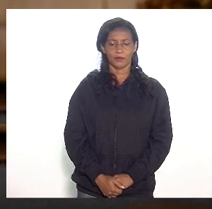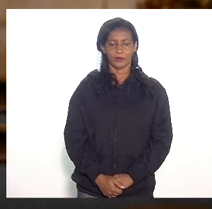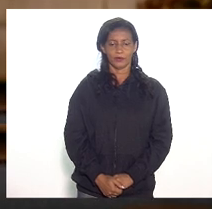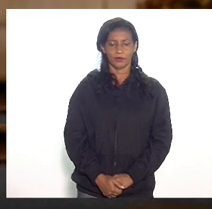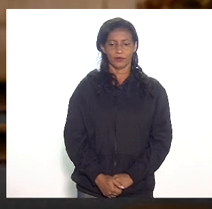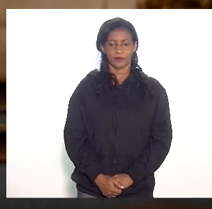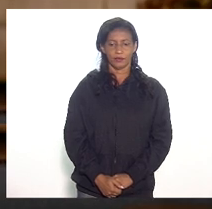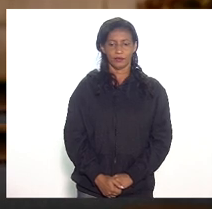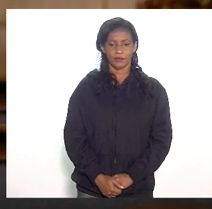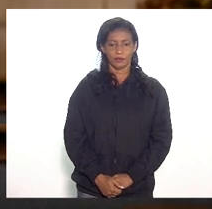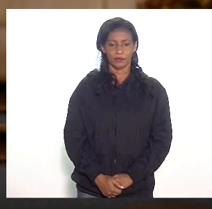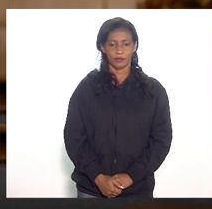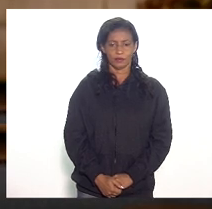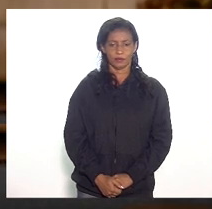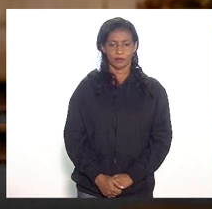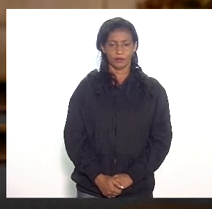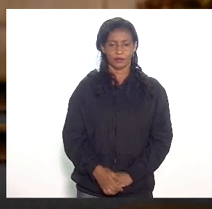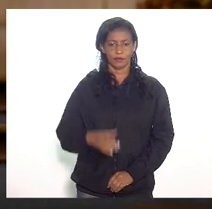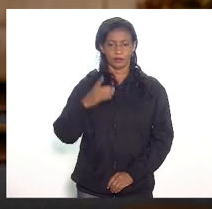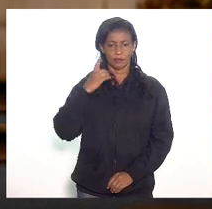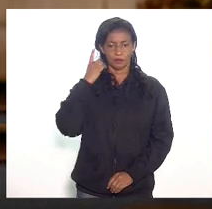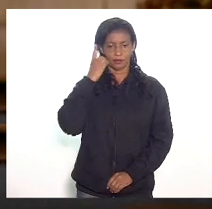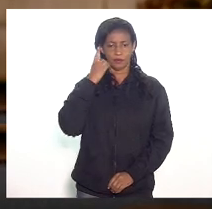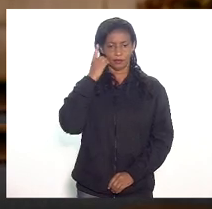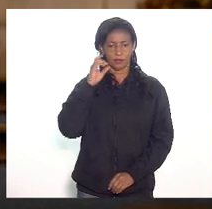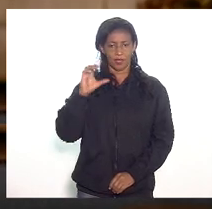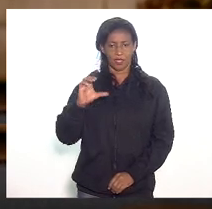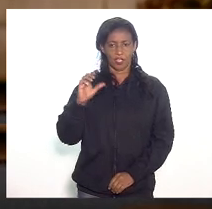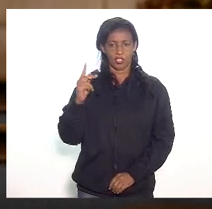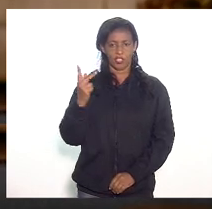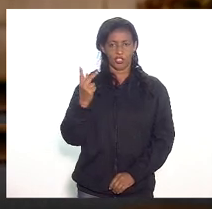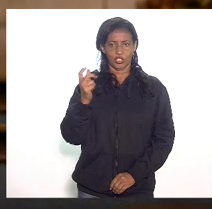Deputado Charles Batista.